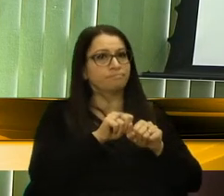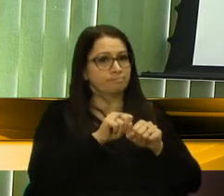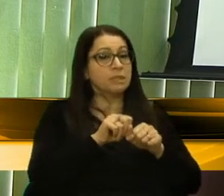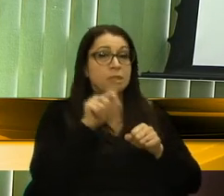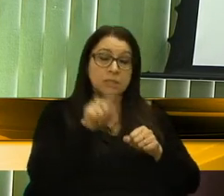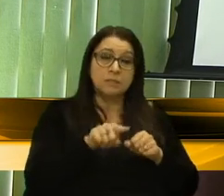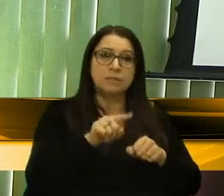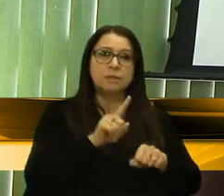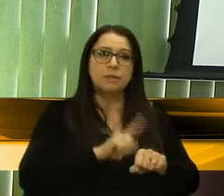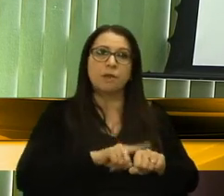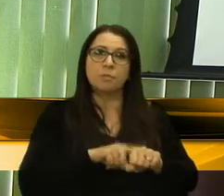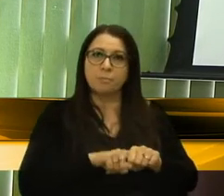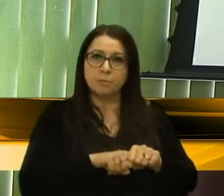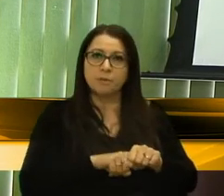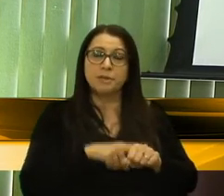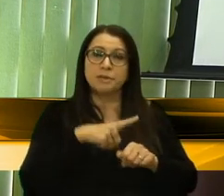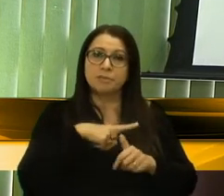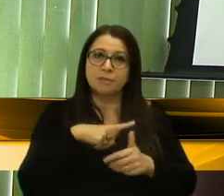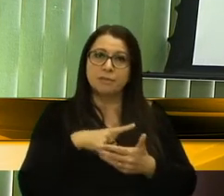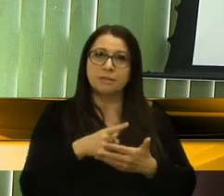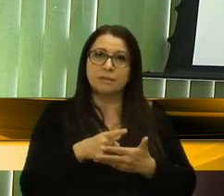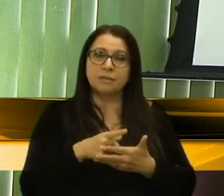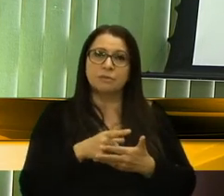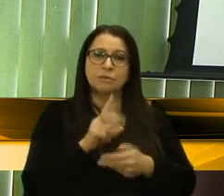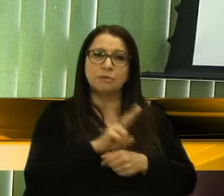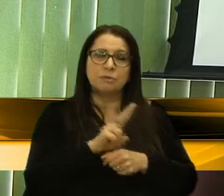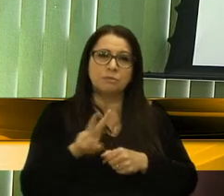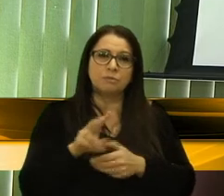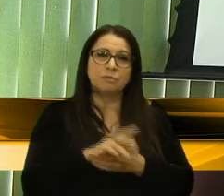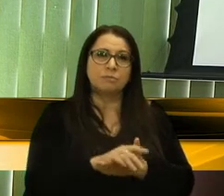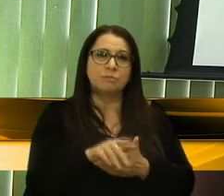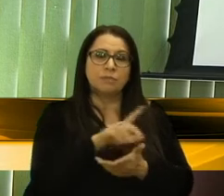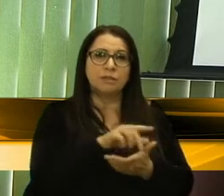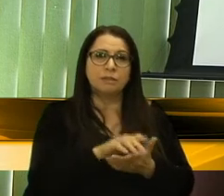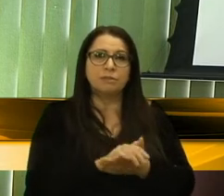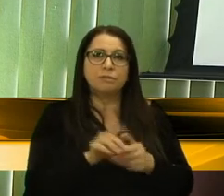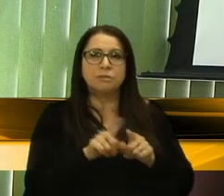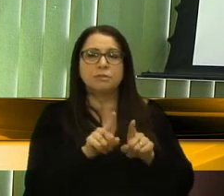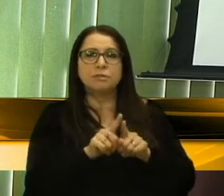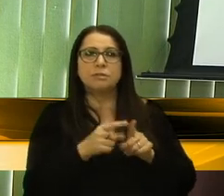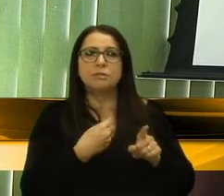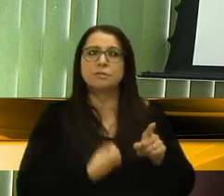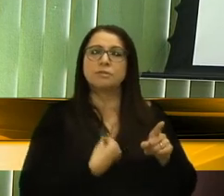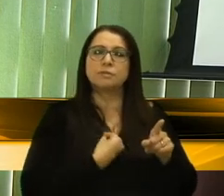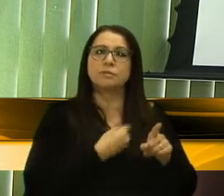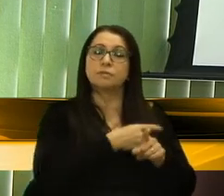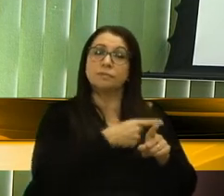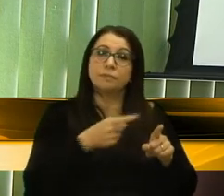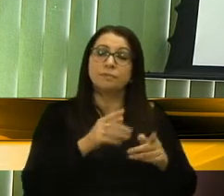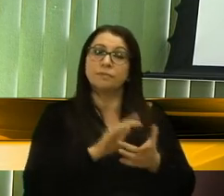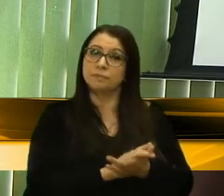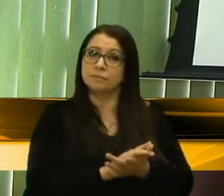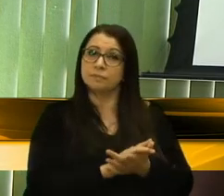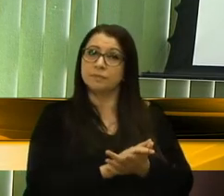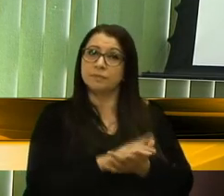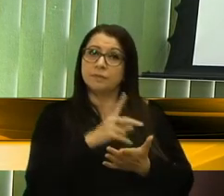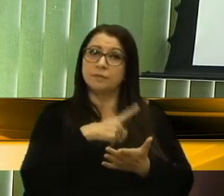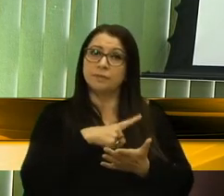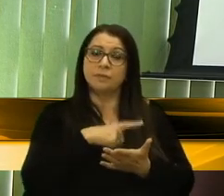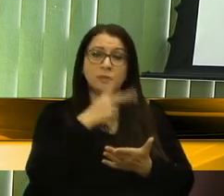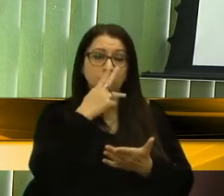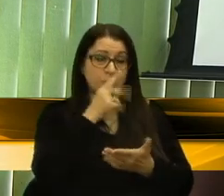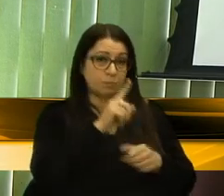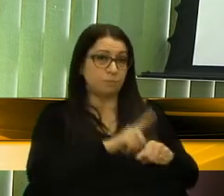o momento que a gente tem que preservar vidas, mas também que a gente, ao mesmo